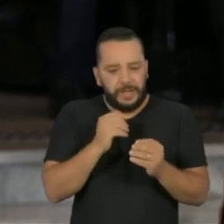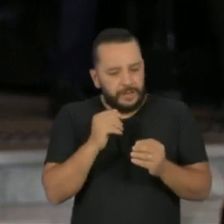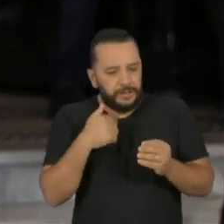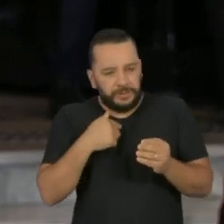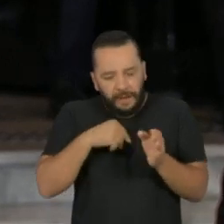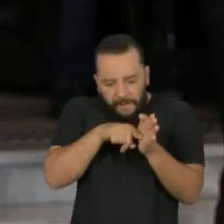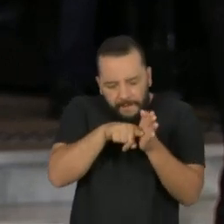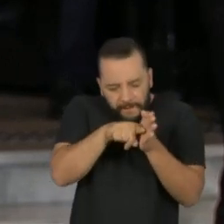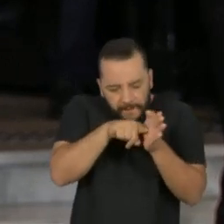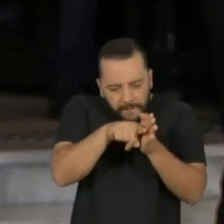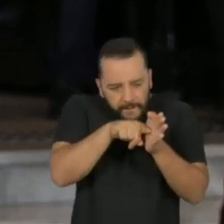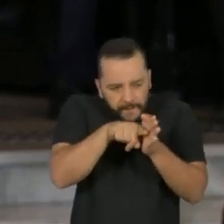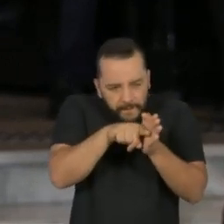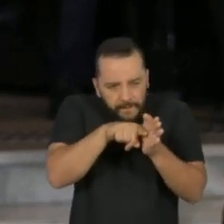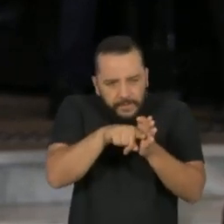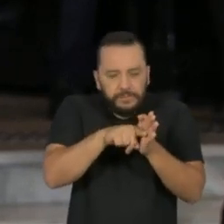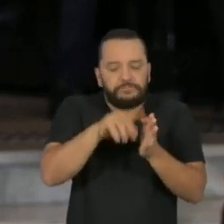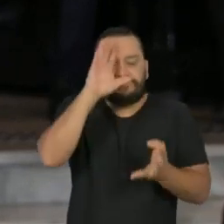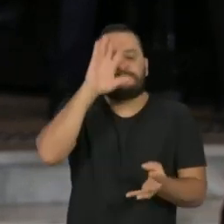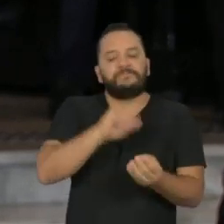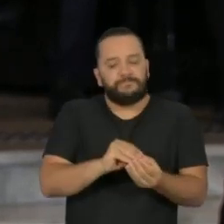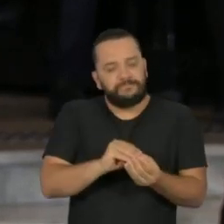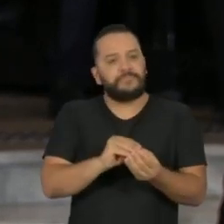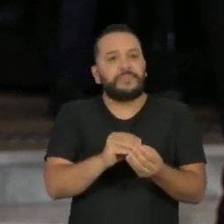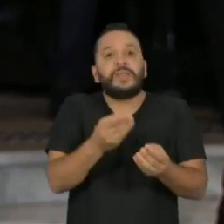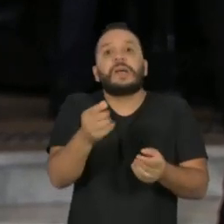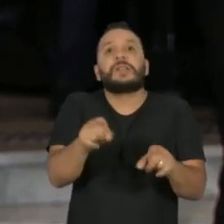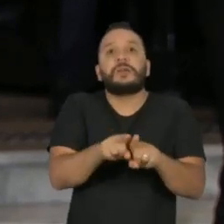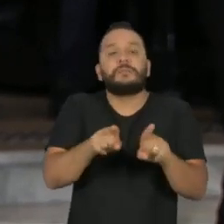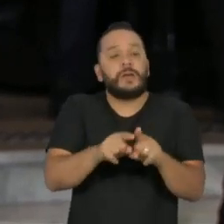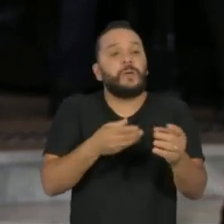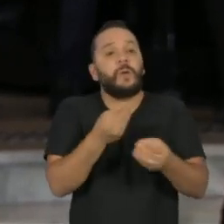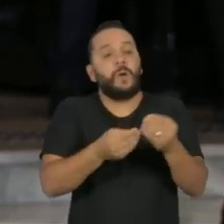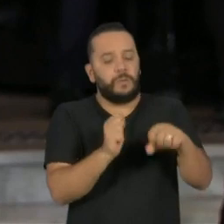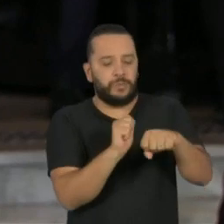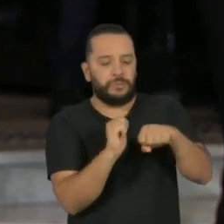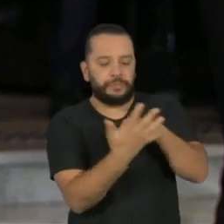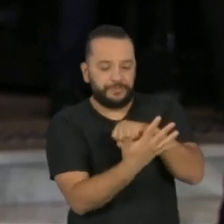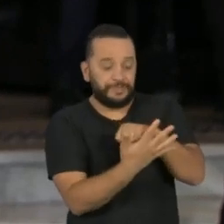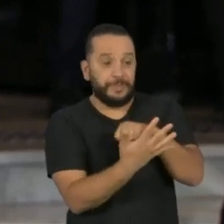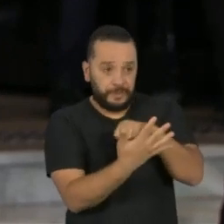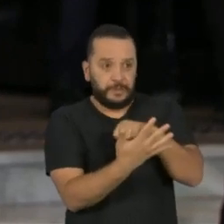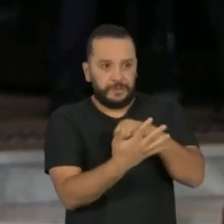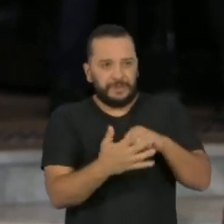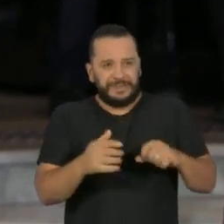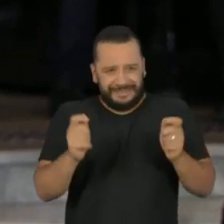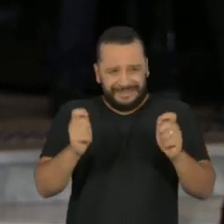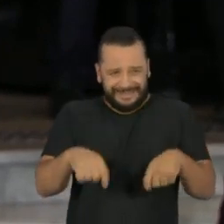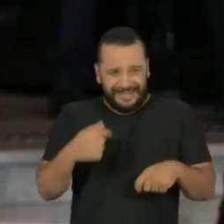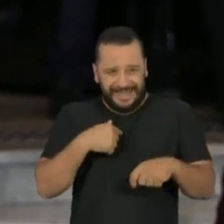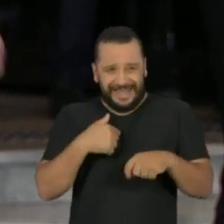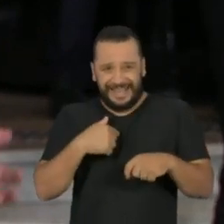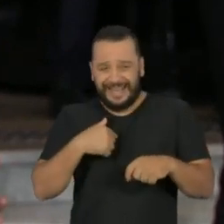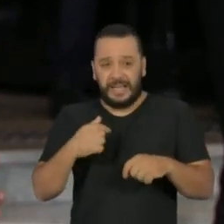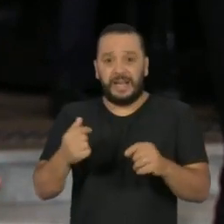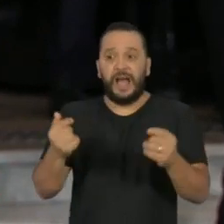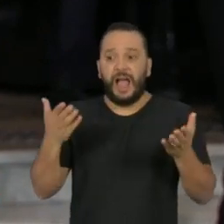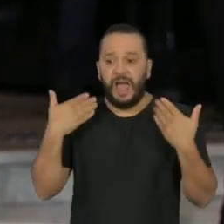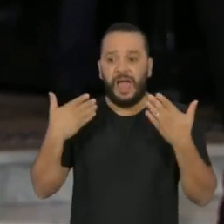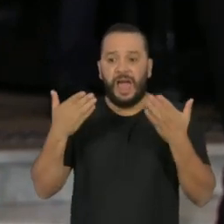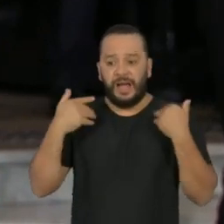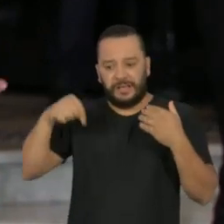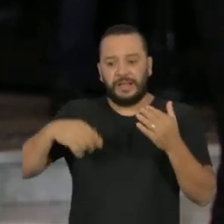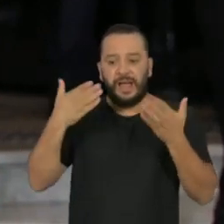o comportamento do vírus, se esse vírus ia, num país tropical de clima quente neste momento, ser diferente do